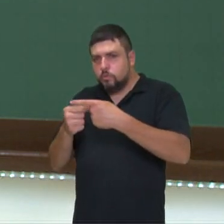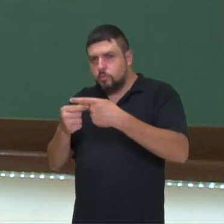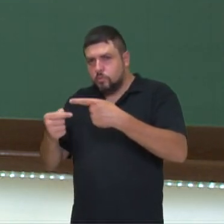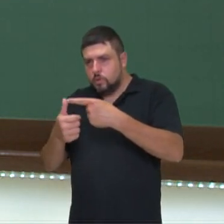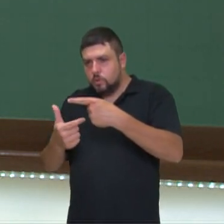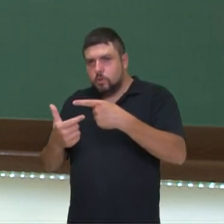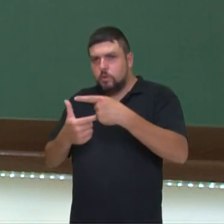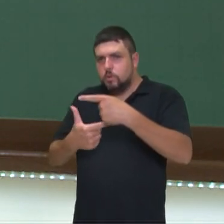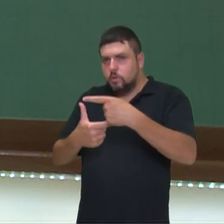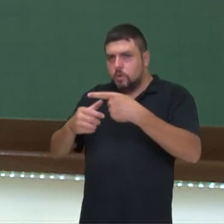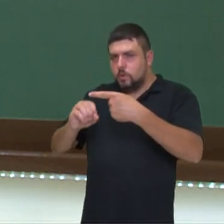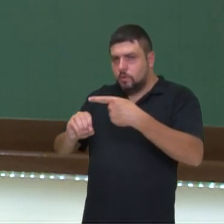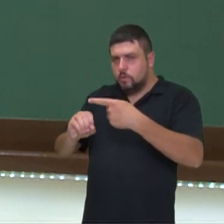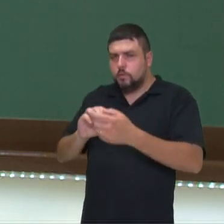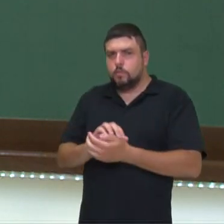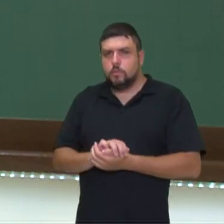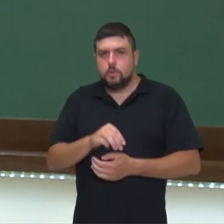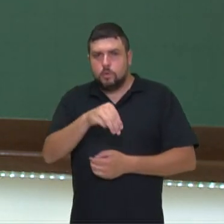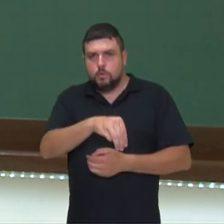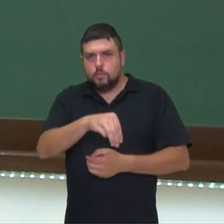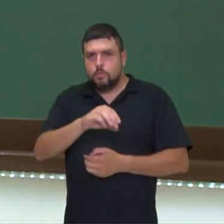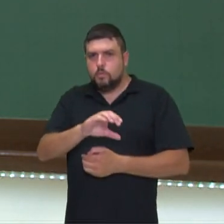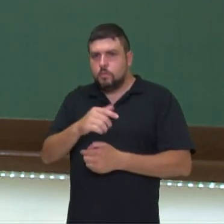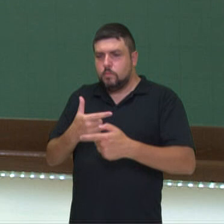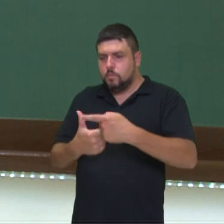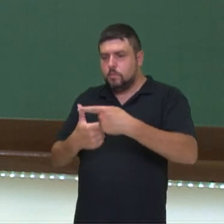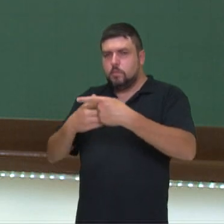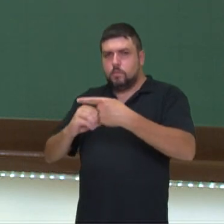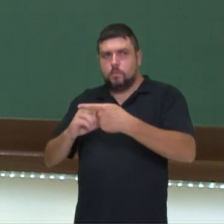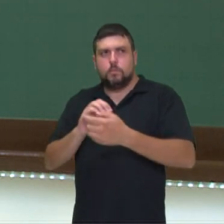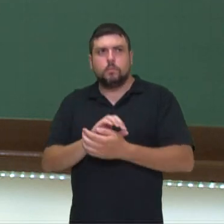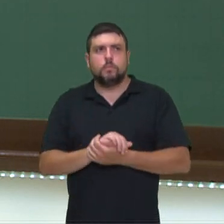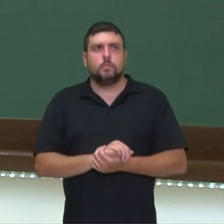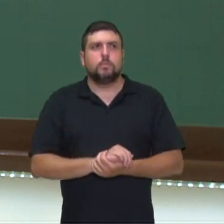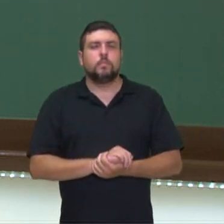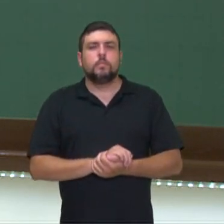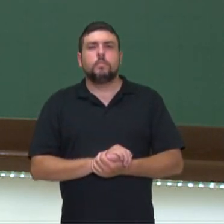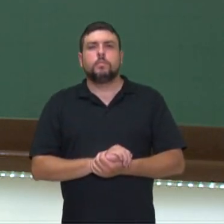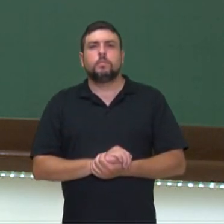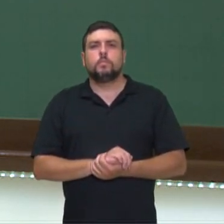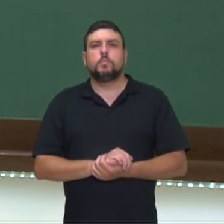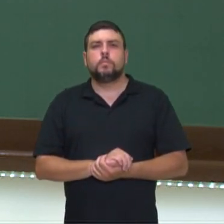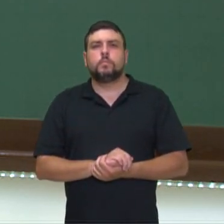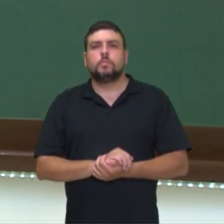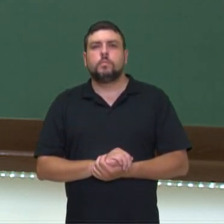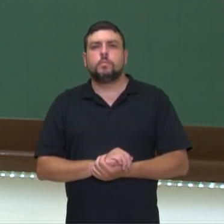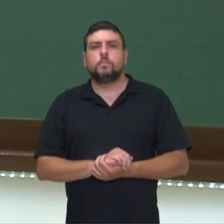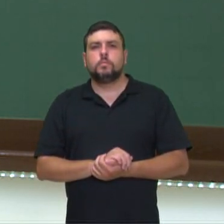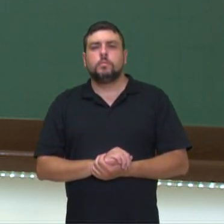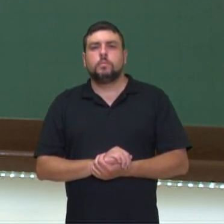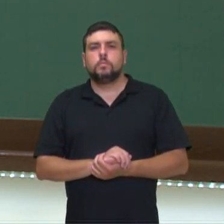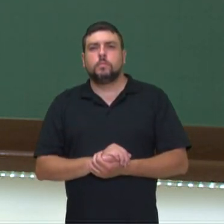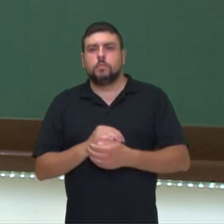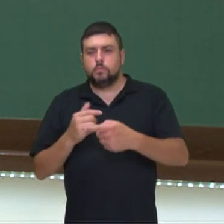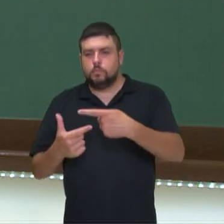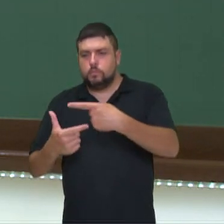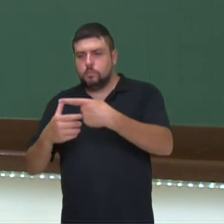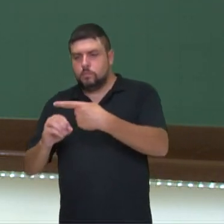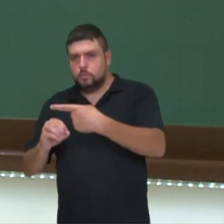20. Tudo bem? O que nós vamos fazer agora? Nós vamos fazer o seguinte. Eu vou pegar esse 20 e vou dividir por